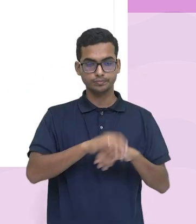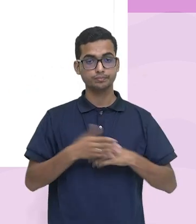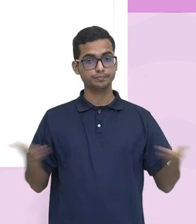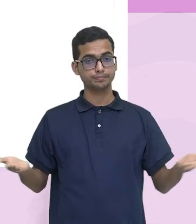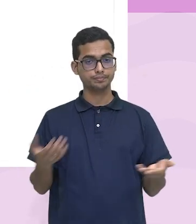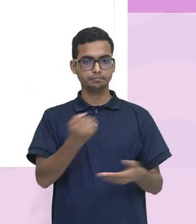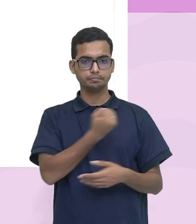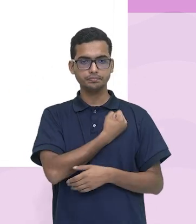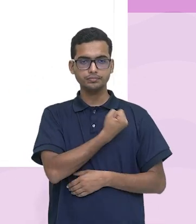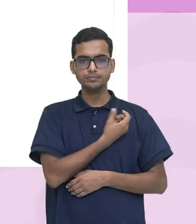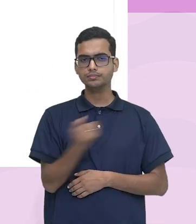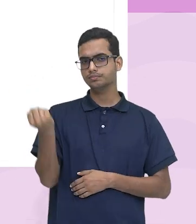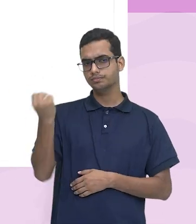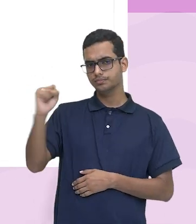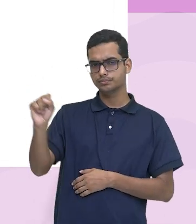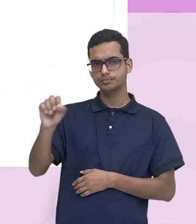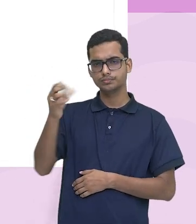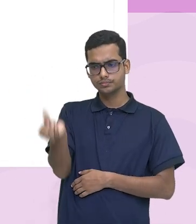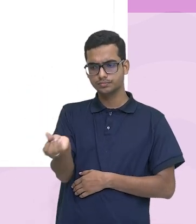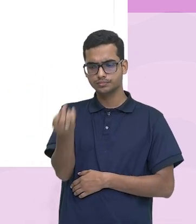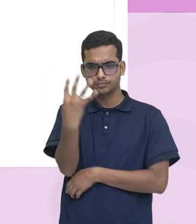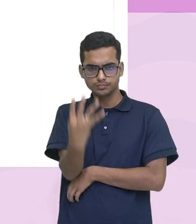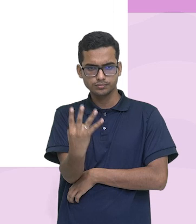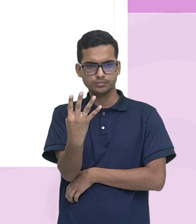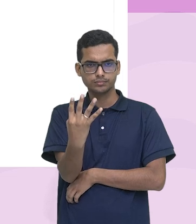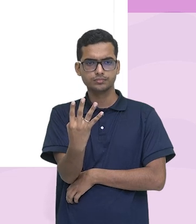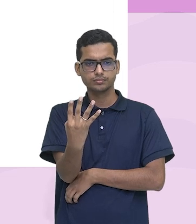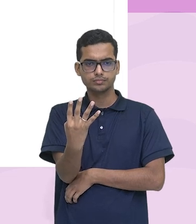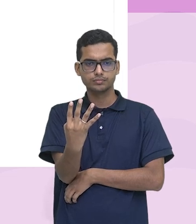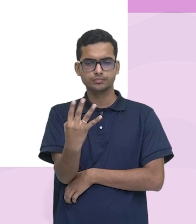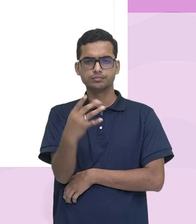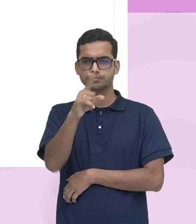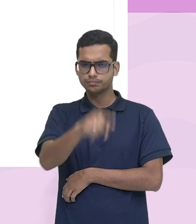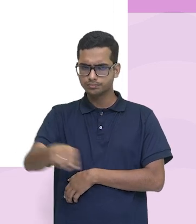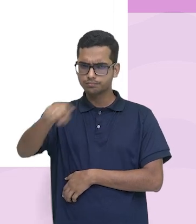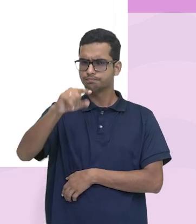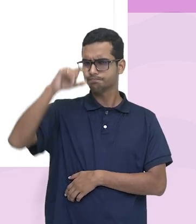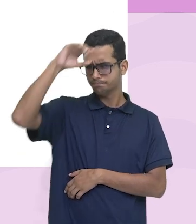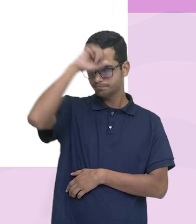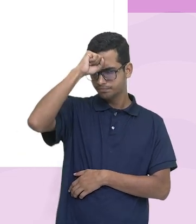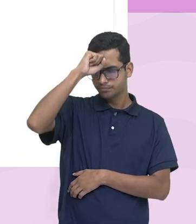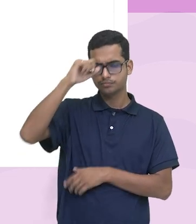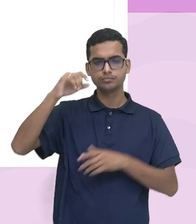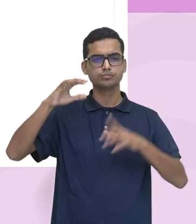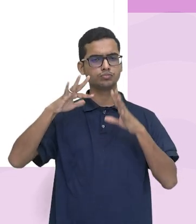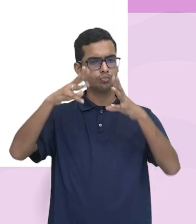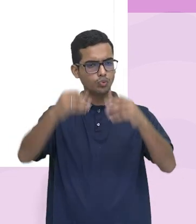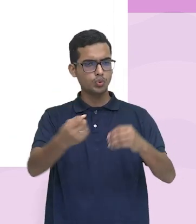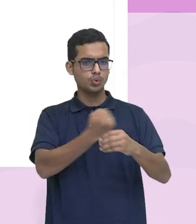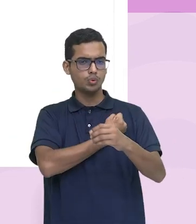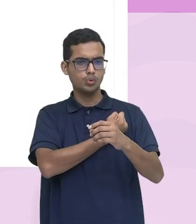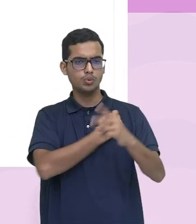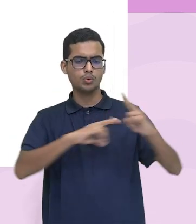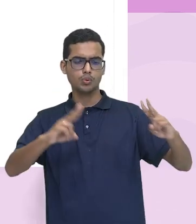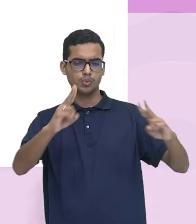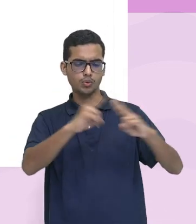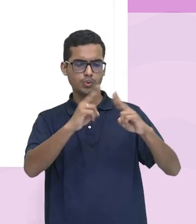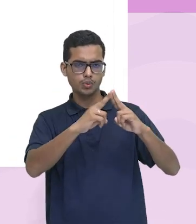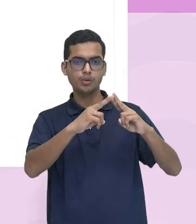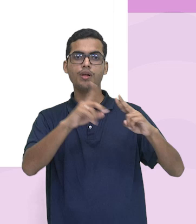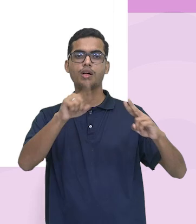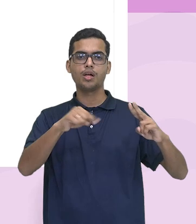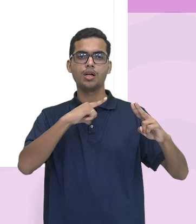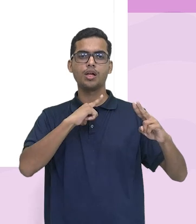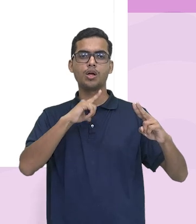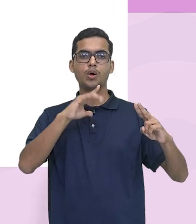Agora nós temos o 864. Vocês já aprenderam que todo número par é um número composto, com